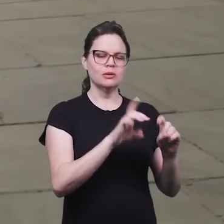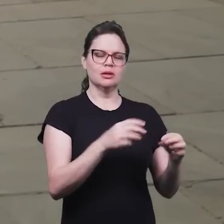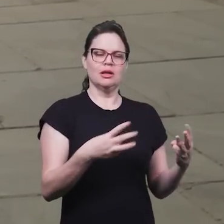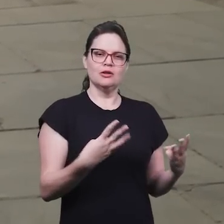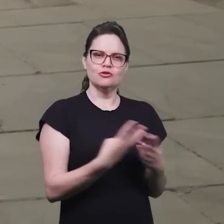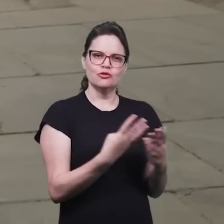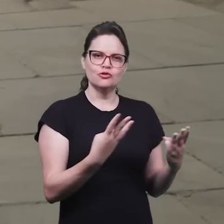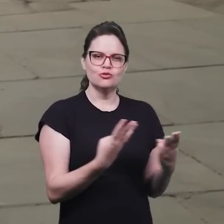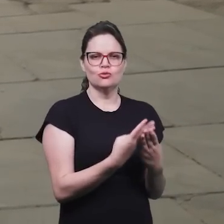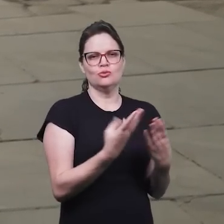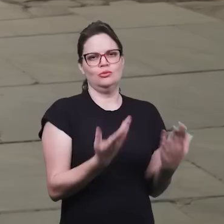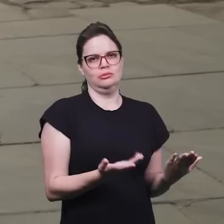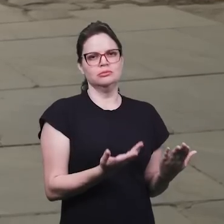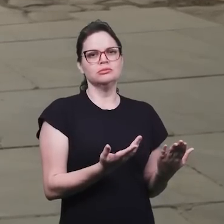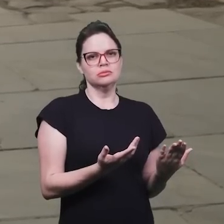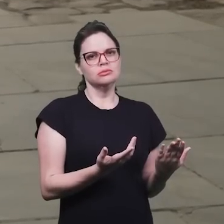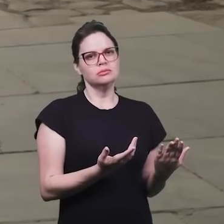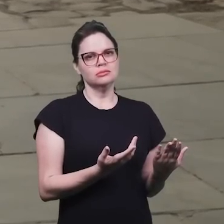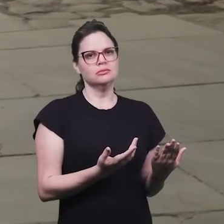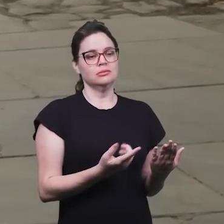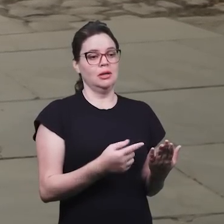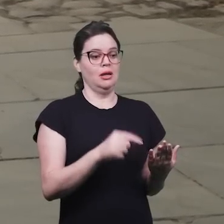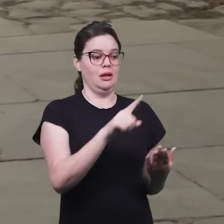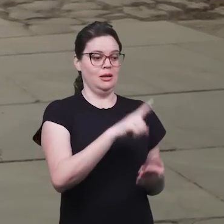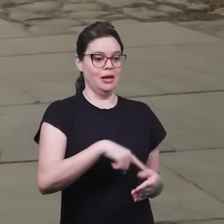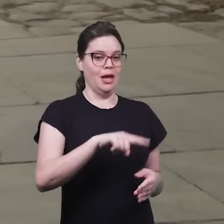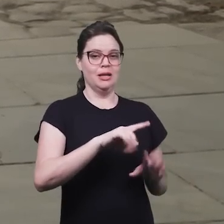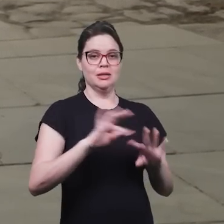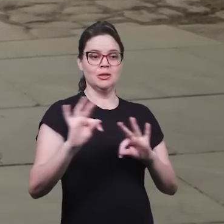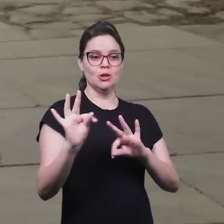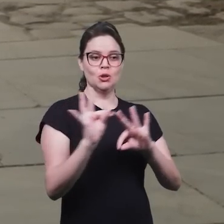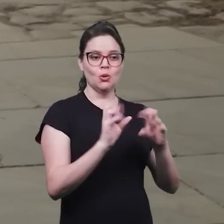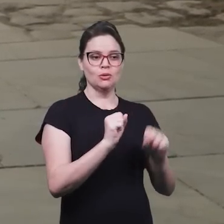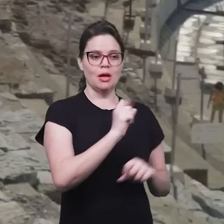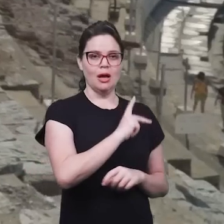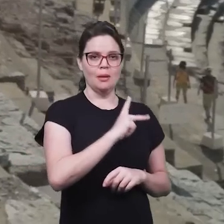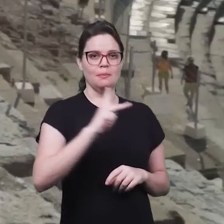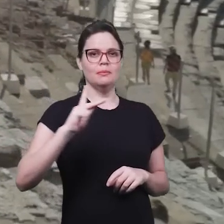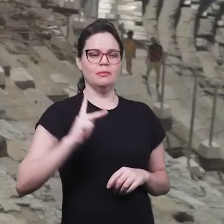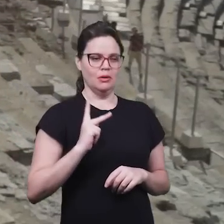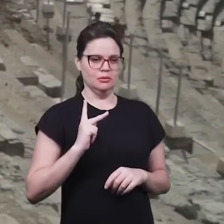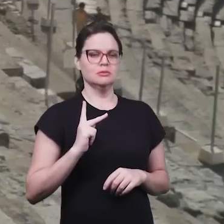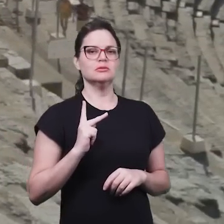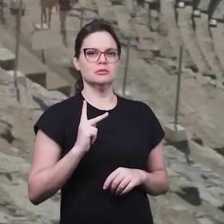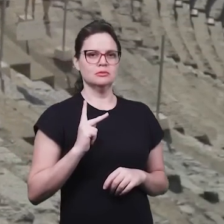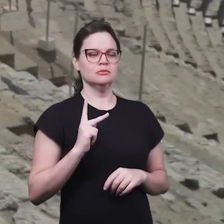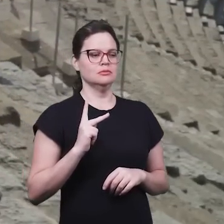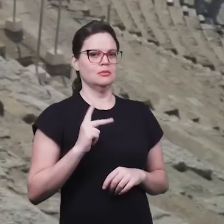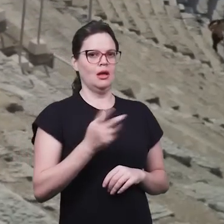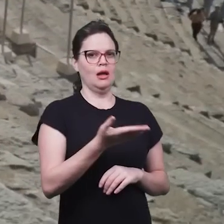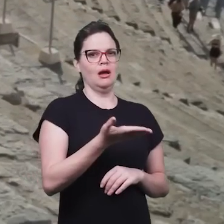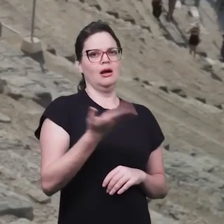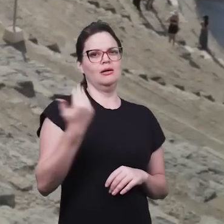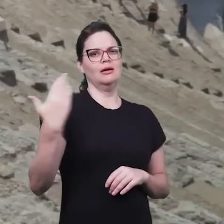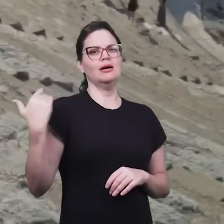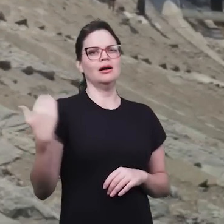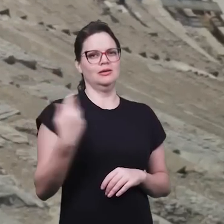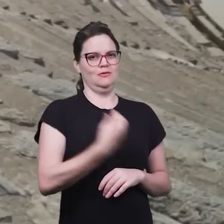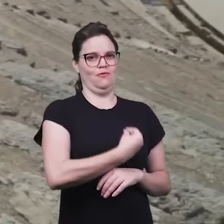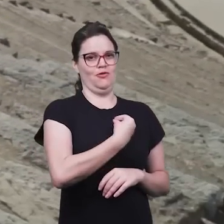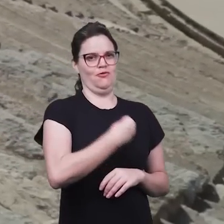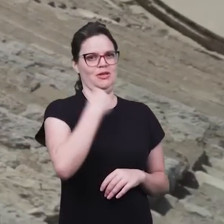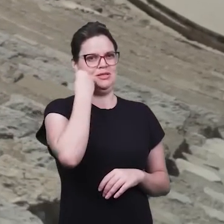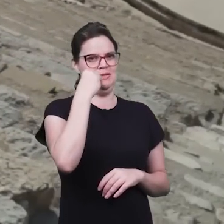judaísmo, da qual até os apóstolos todos fizeram parte.